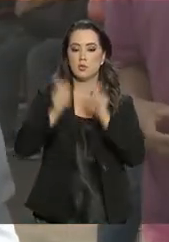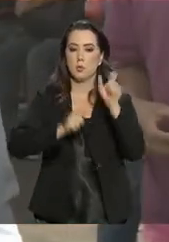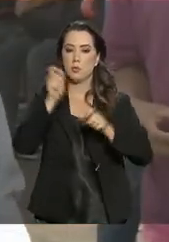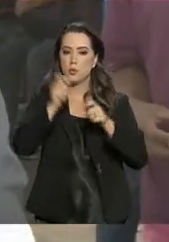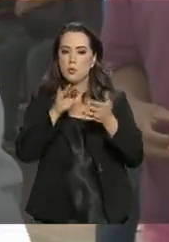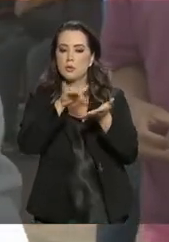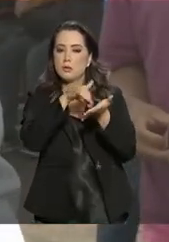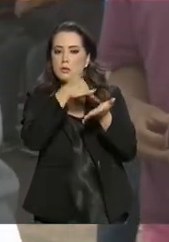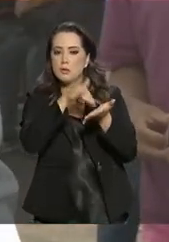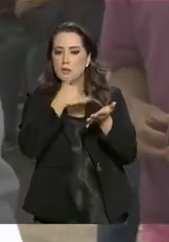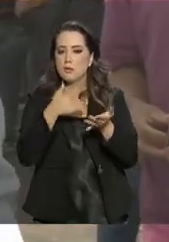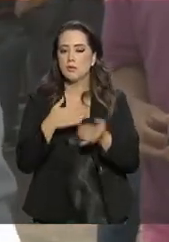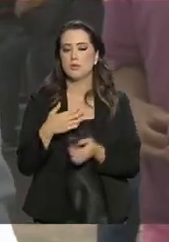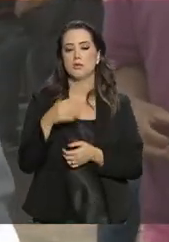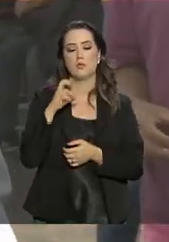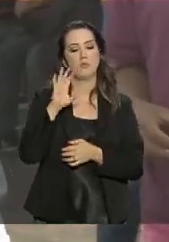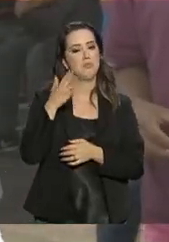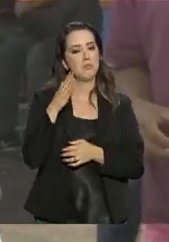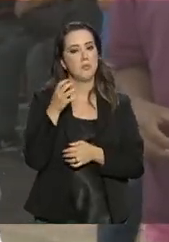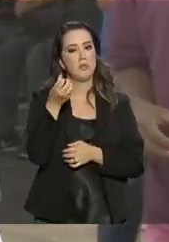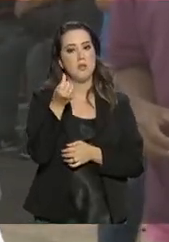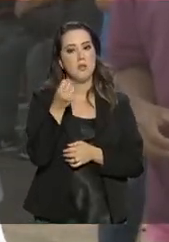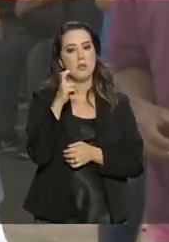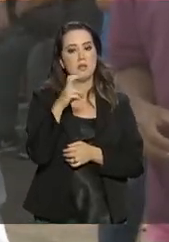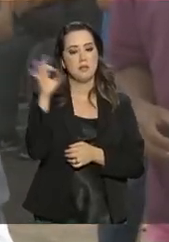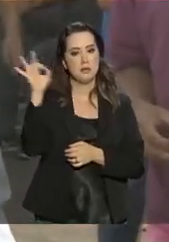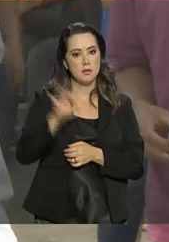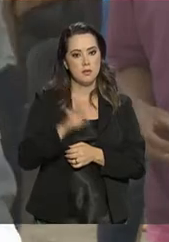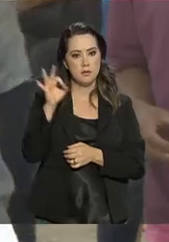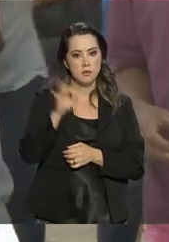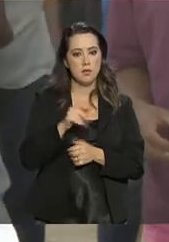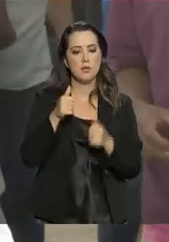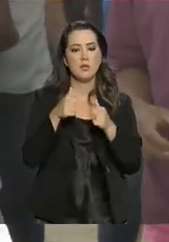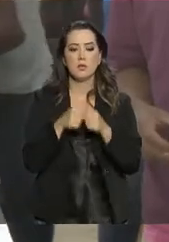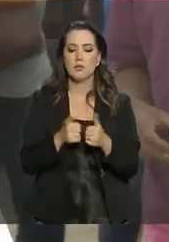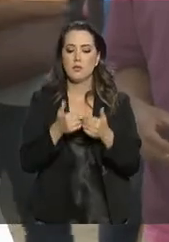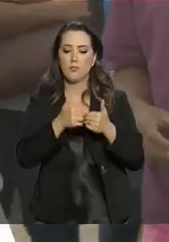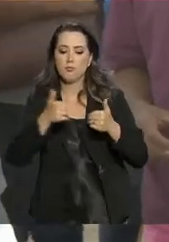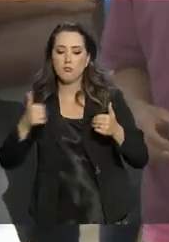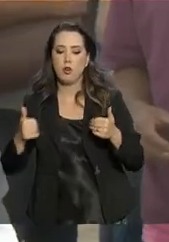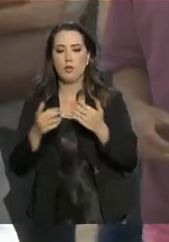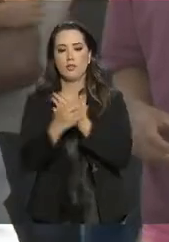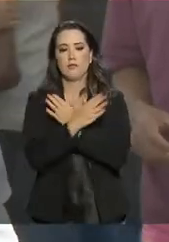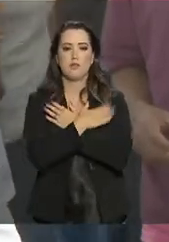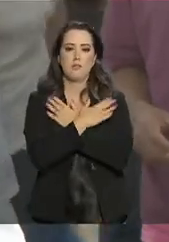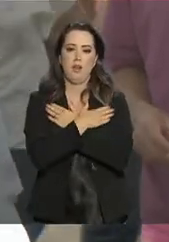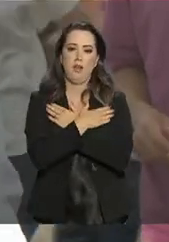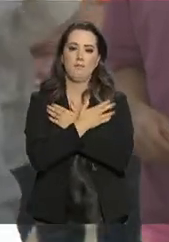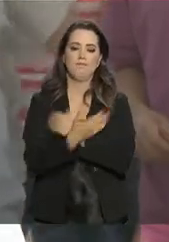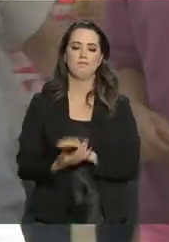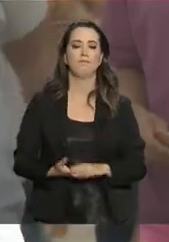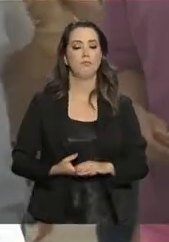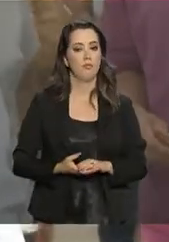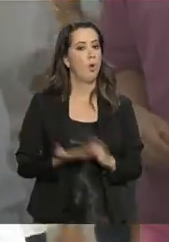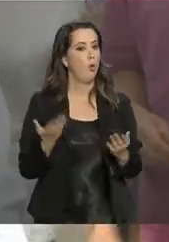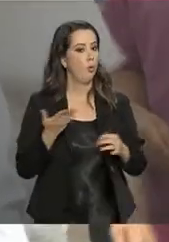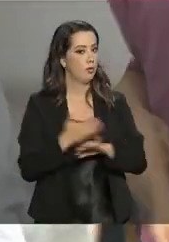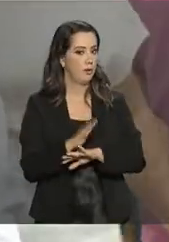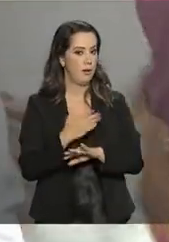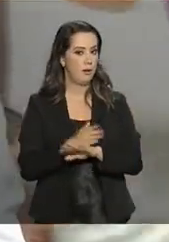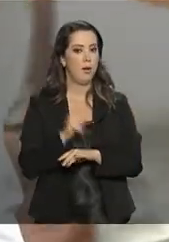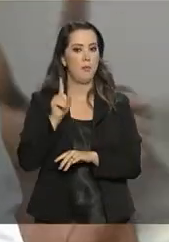cadastrados na escola cerca de 65% estão fora do mercado de trabalho a qualificação